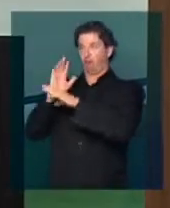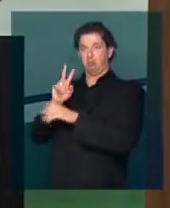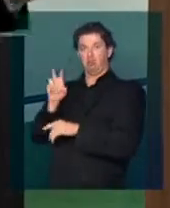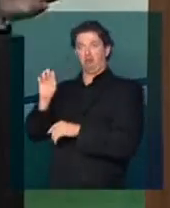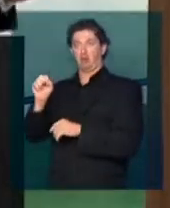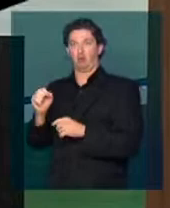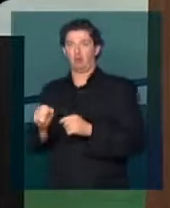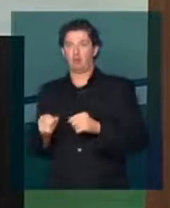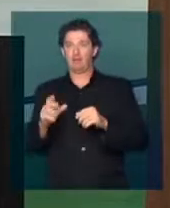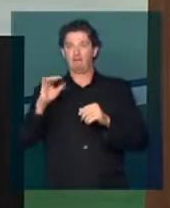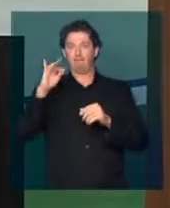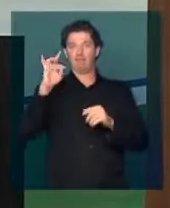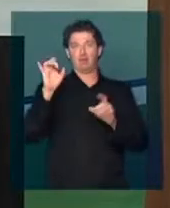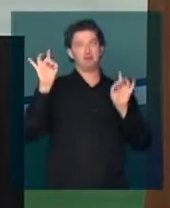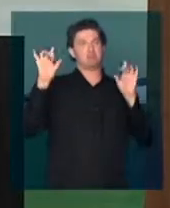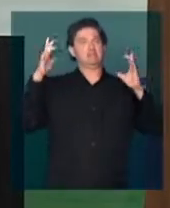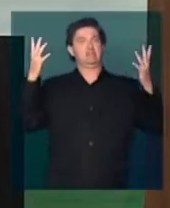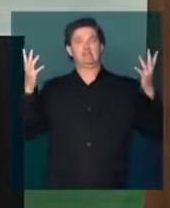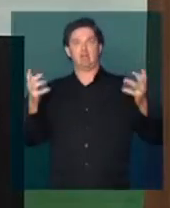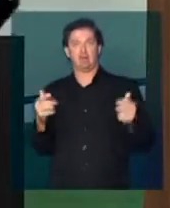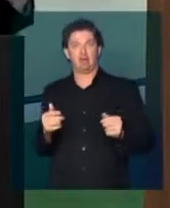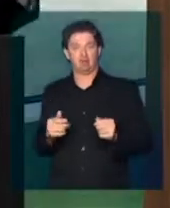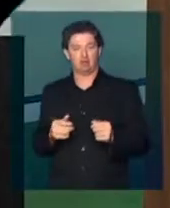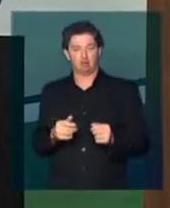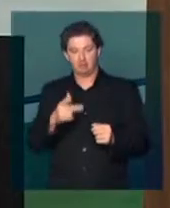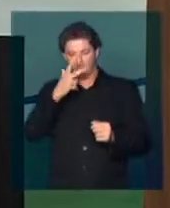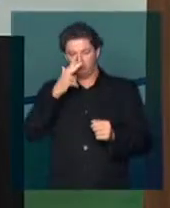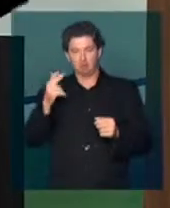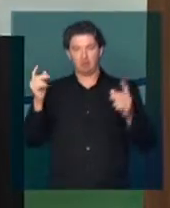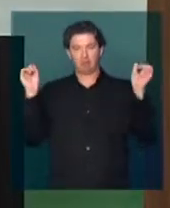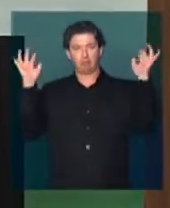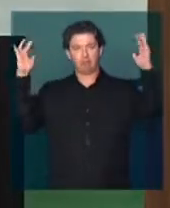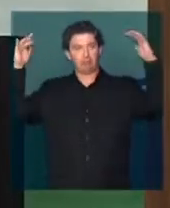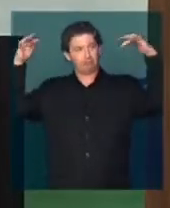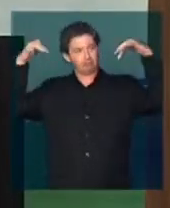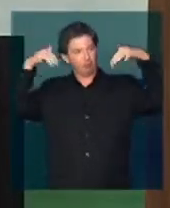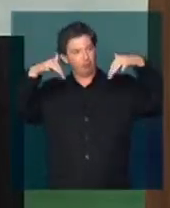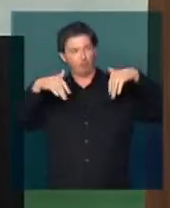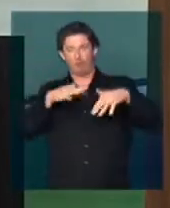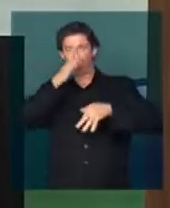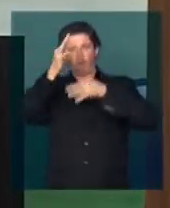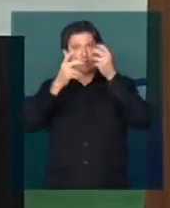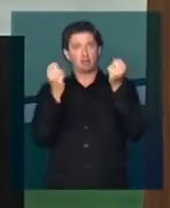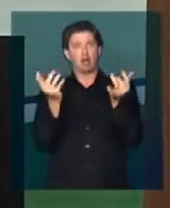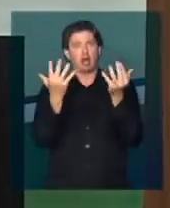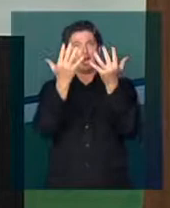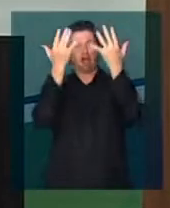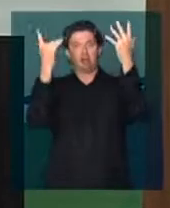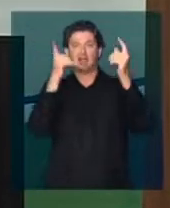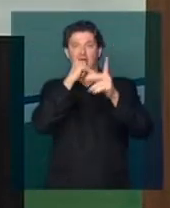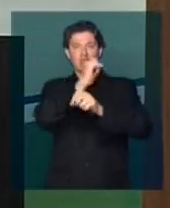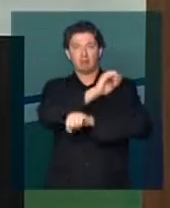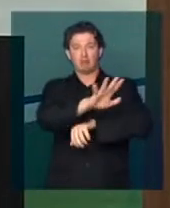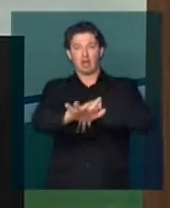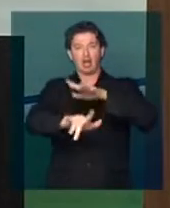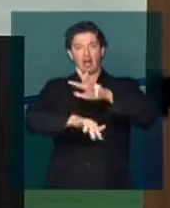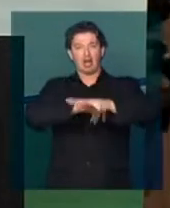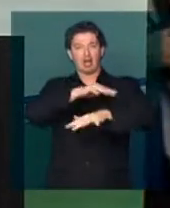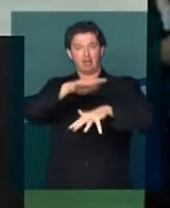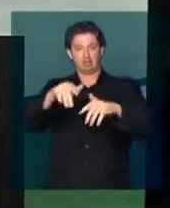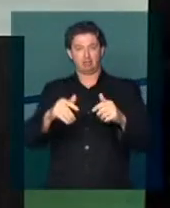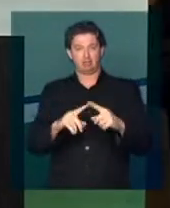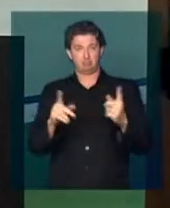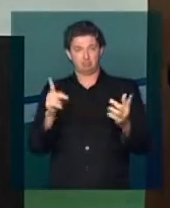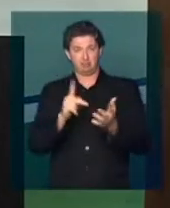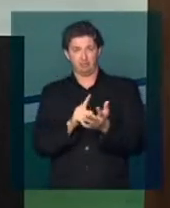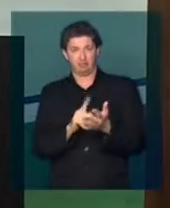V8, efeitos especiais, quase que uma cascata de flores ou de águas limpas, que, na